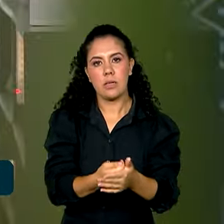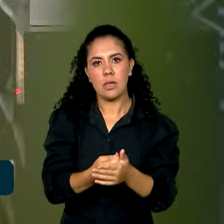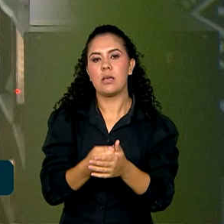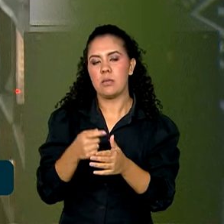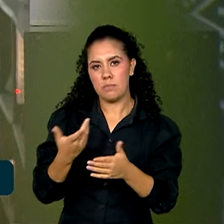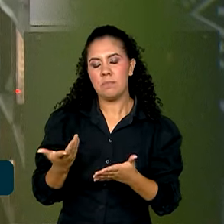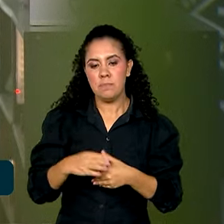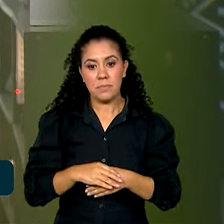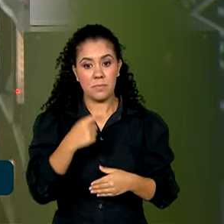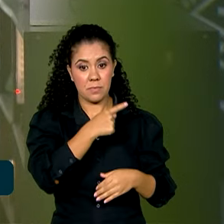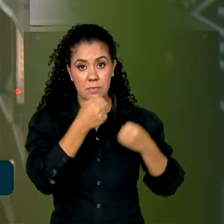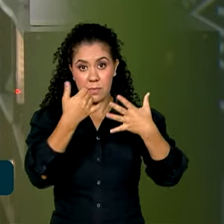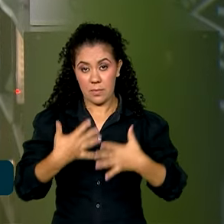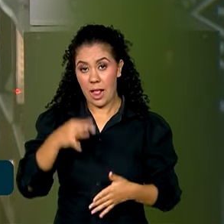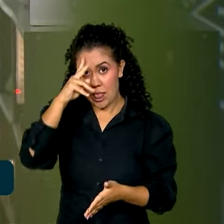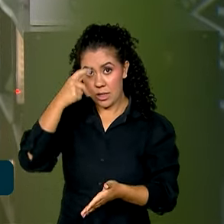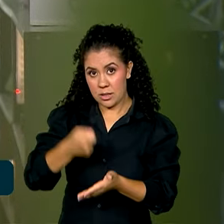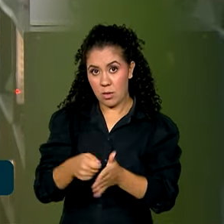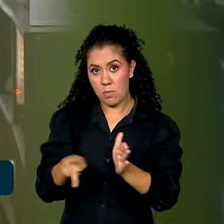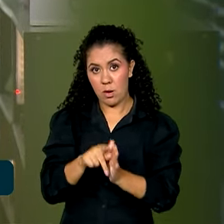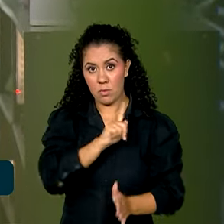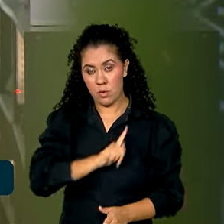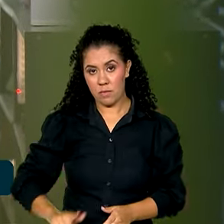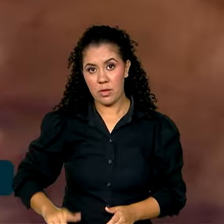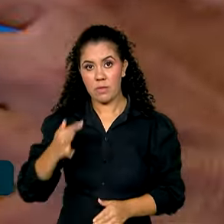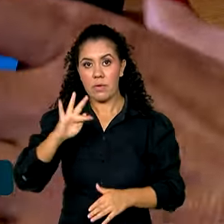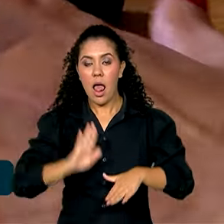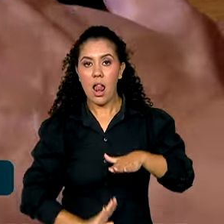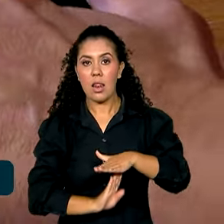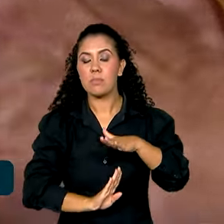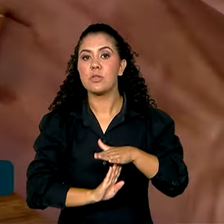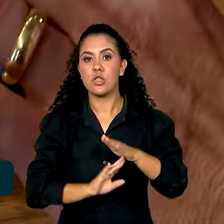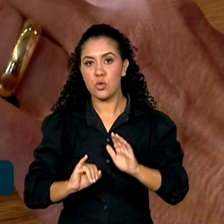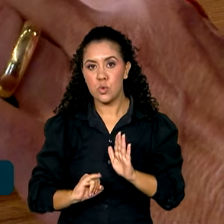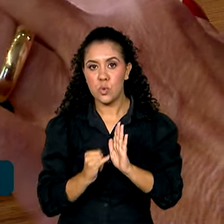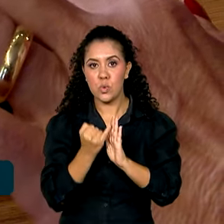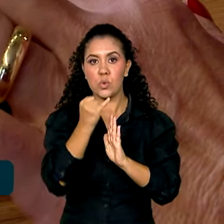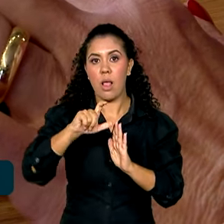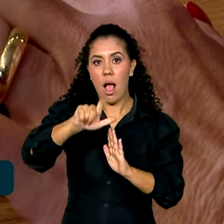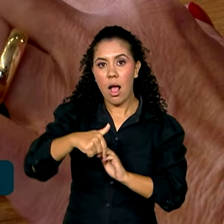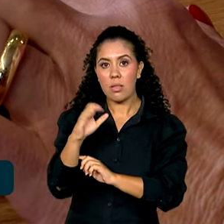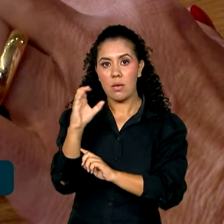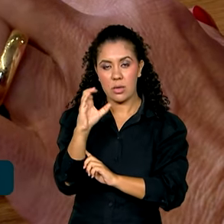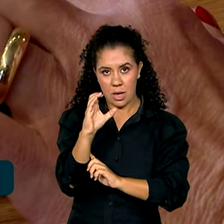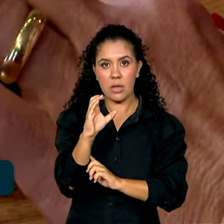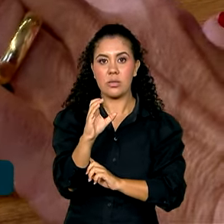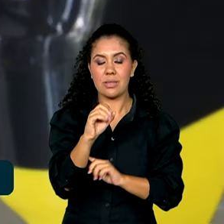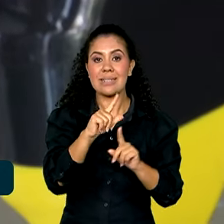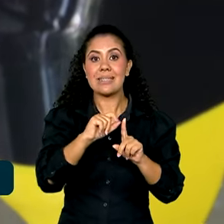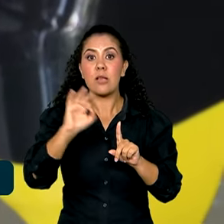direitinho uma decisão do governo federal limita os juros do crédito rotativo dos cartões de crédito em 100% do valor da